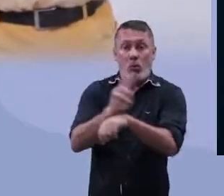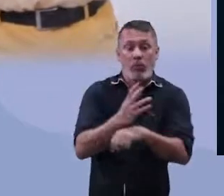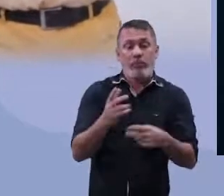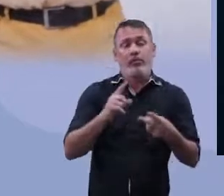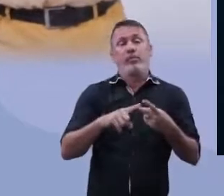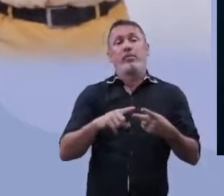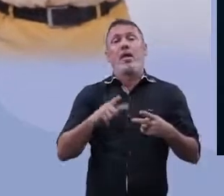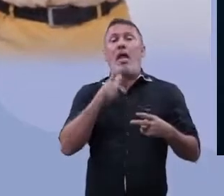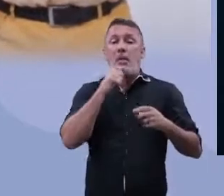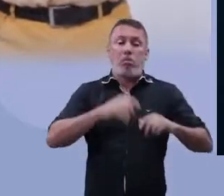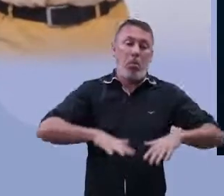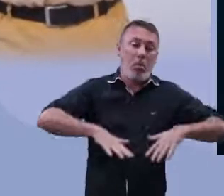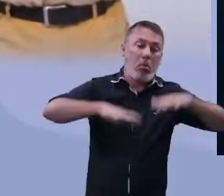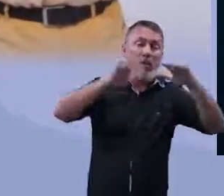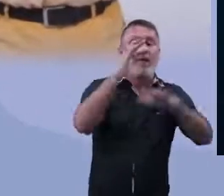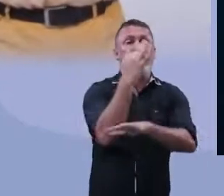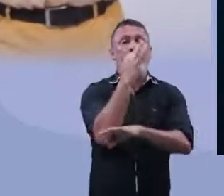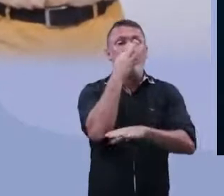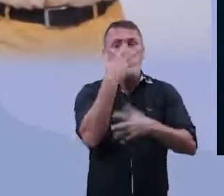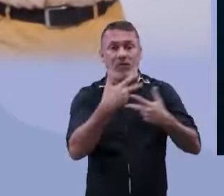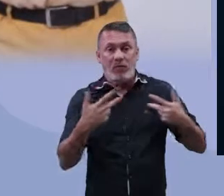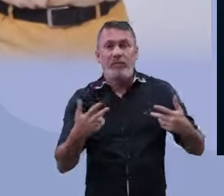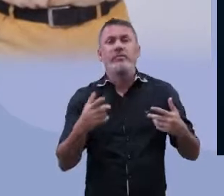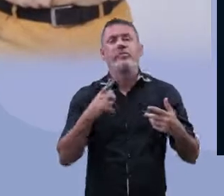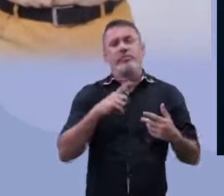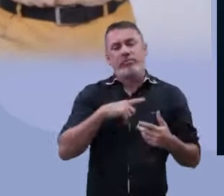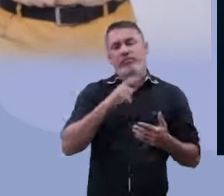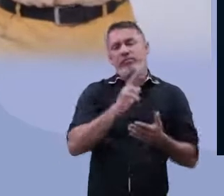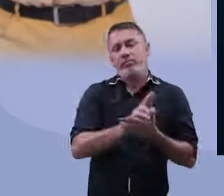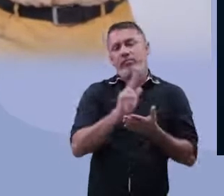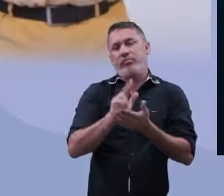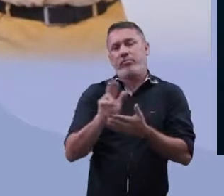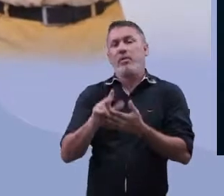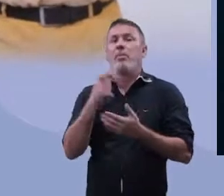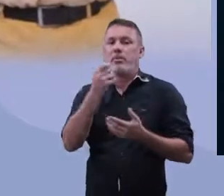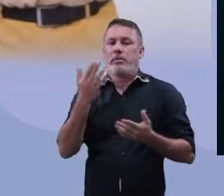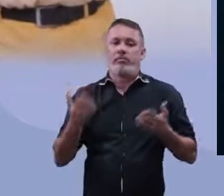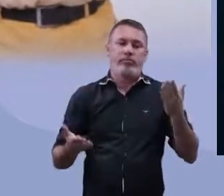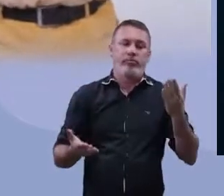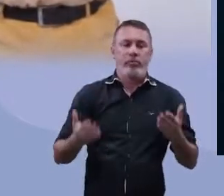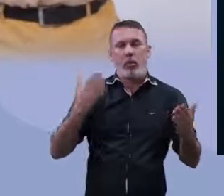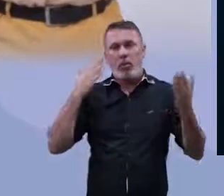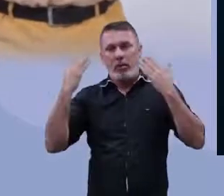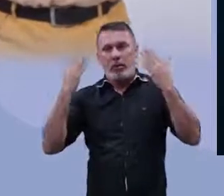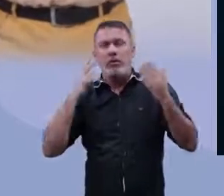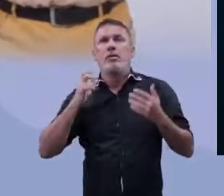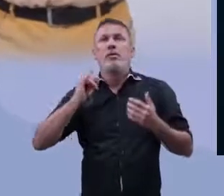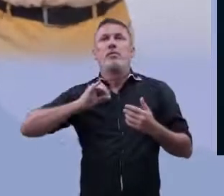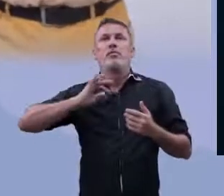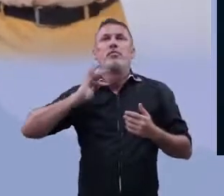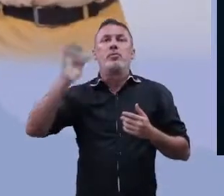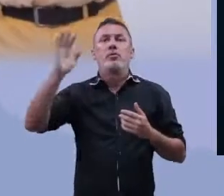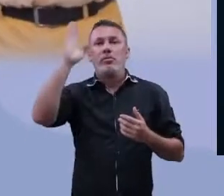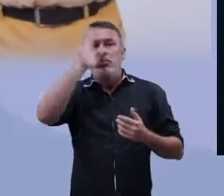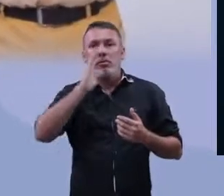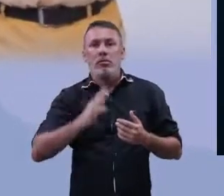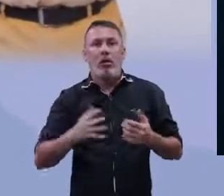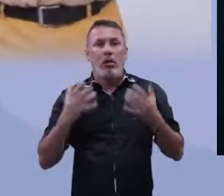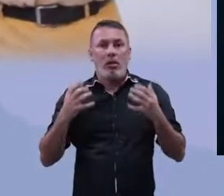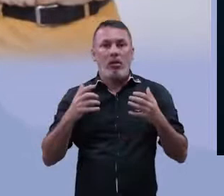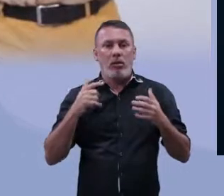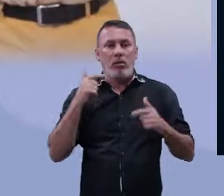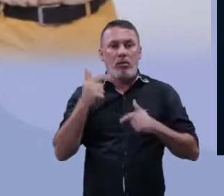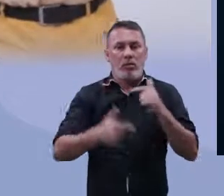algumas regiões florestadas. Então, tudo isso daí são coisas que têm que ser pesadas na balança na hora de um país, né, buscar ali trabalhar a